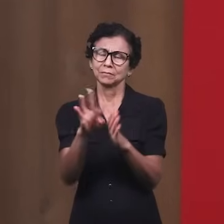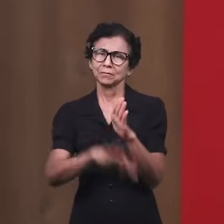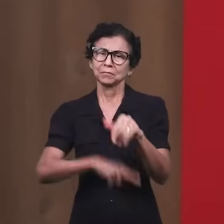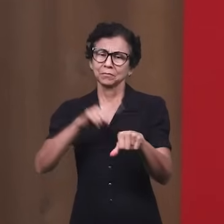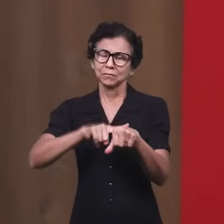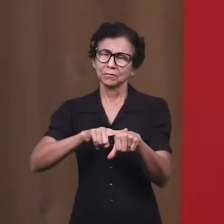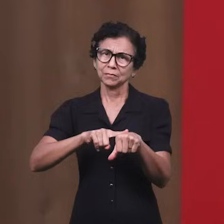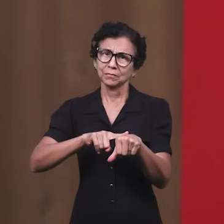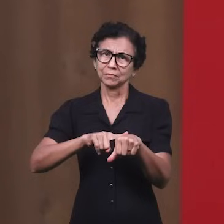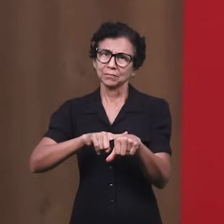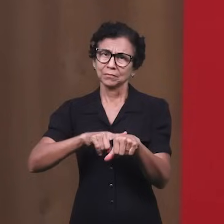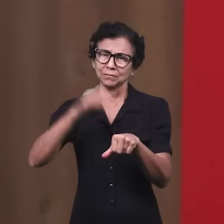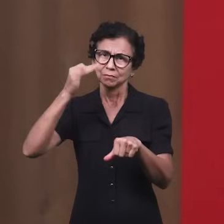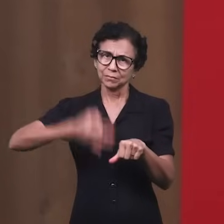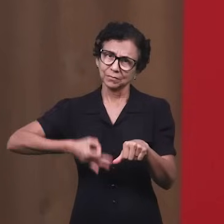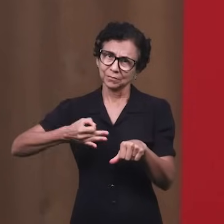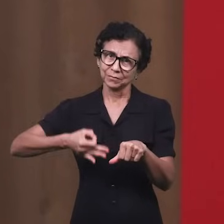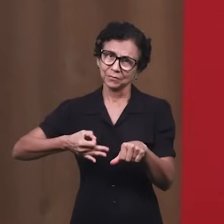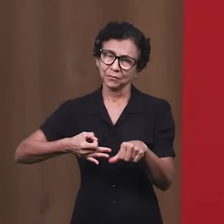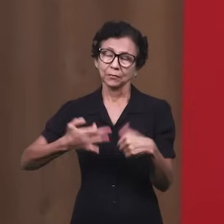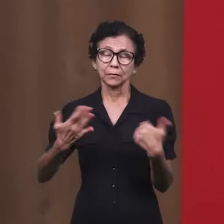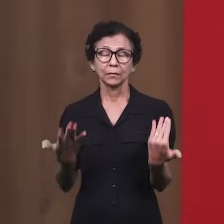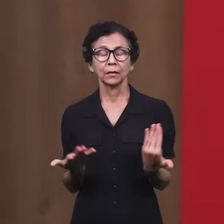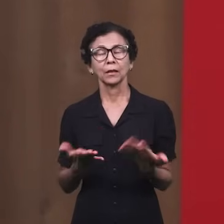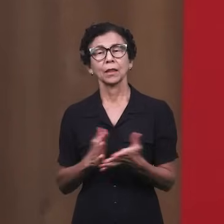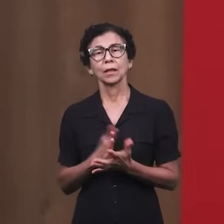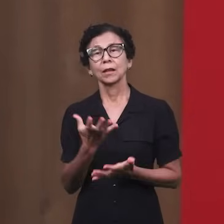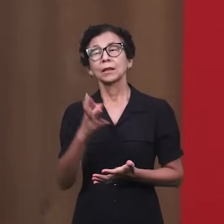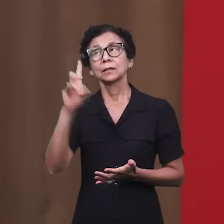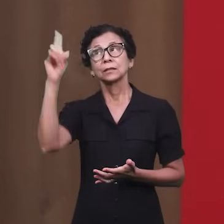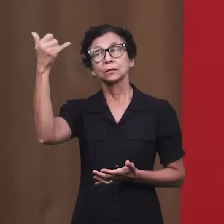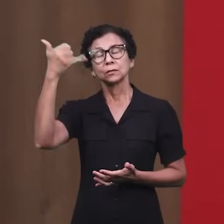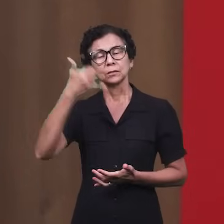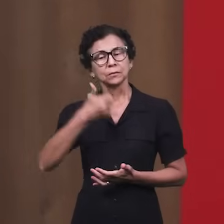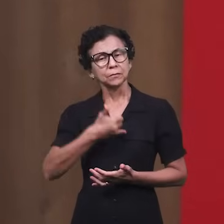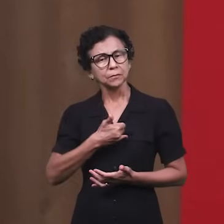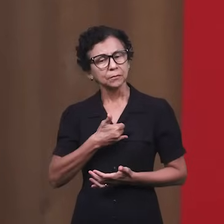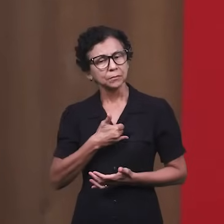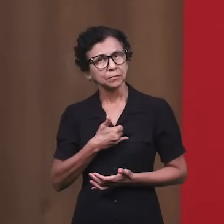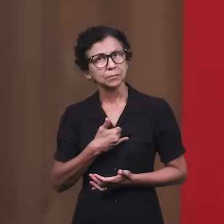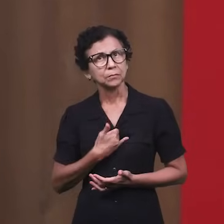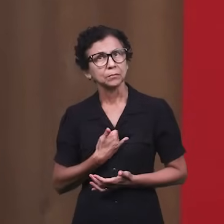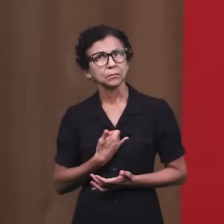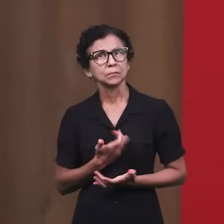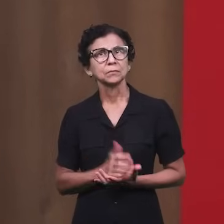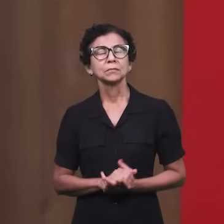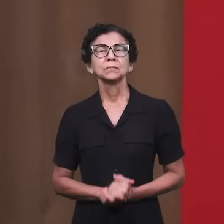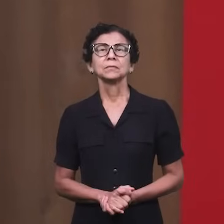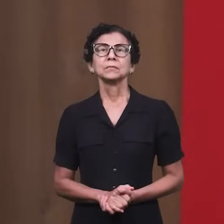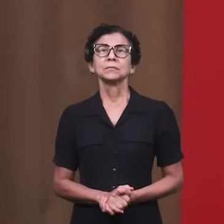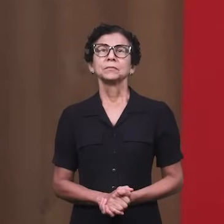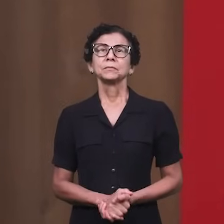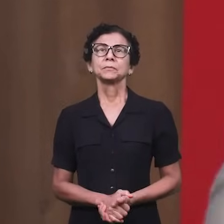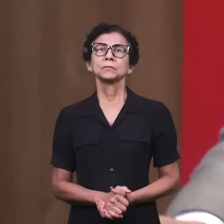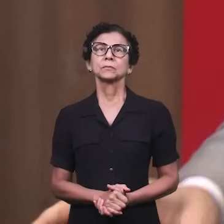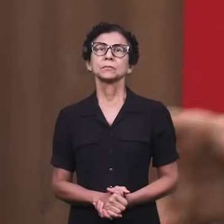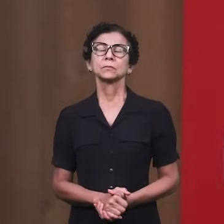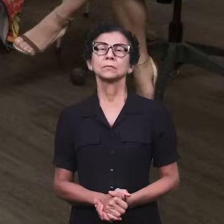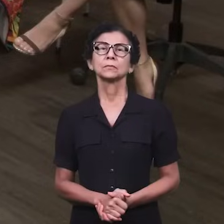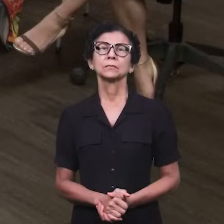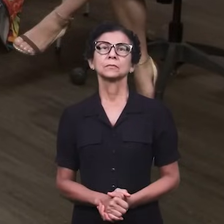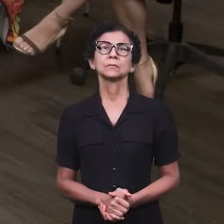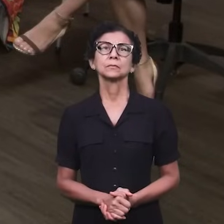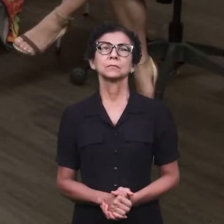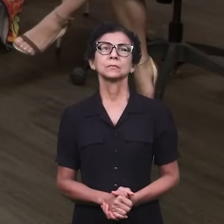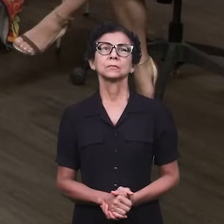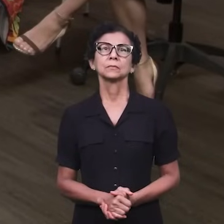né então quando a gente consulta a palavra nós estamos querendo que Deus fale ou seja uma coisa cirúrgica Isso precisa ser entendido é há uma